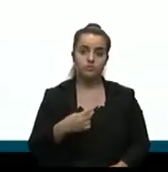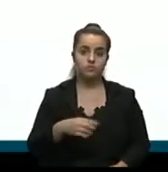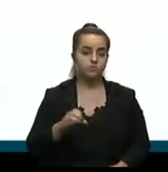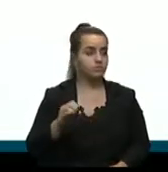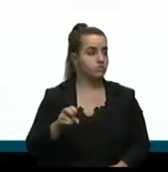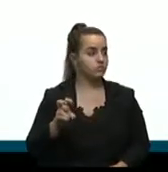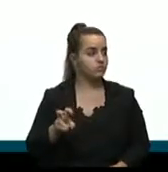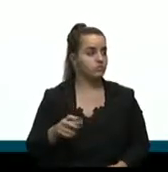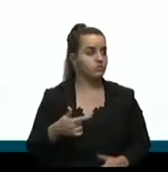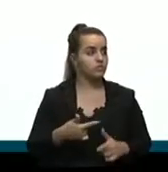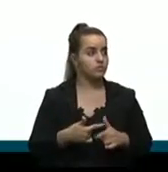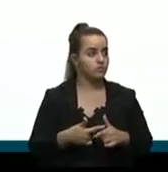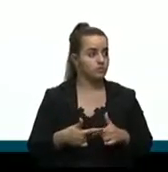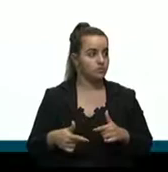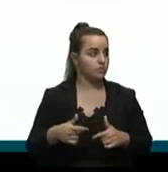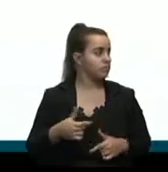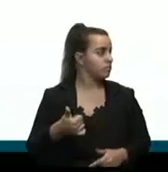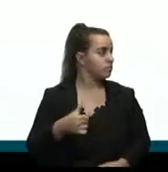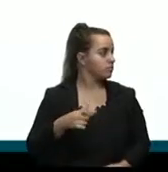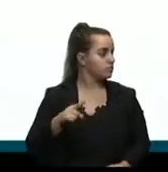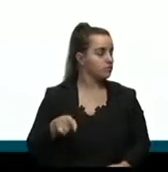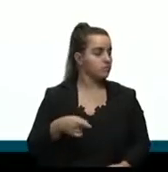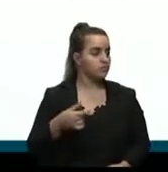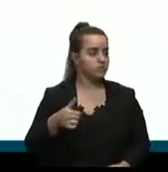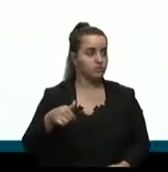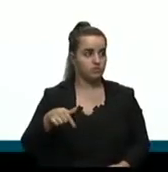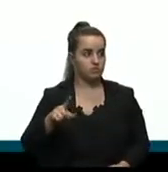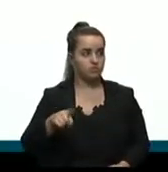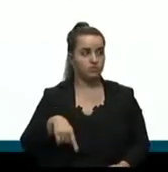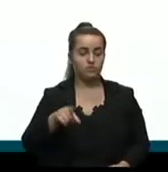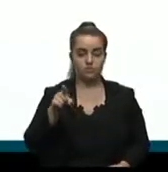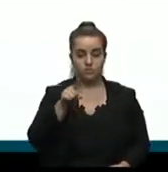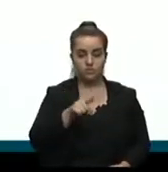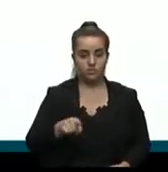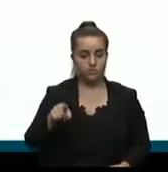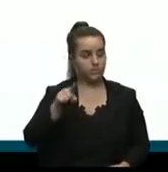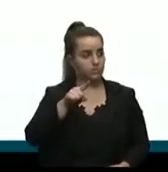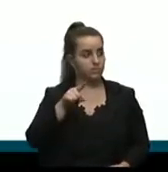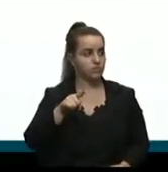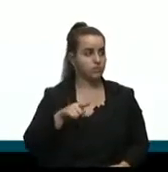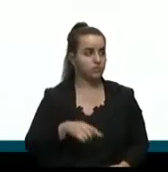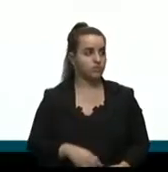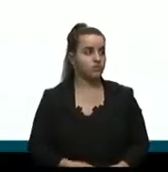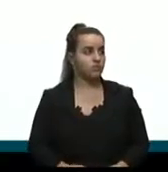76,05, dividido pelo desvio padrão, 11,7.